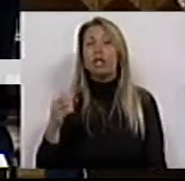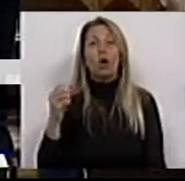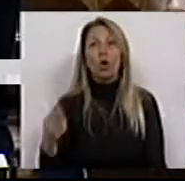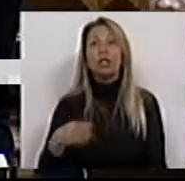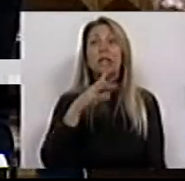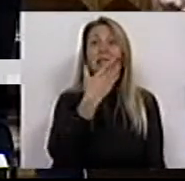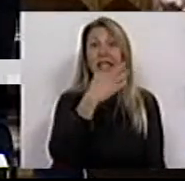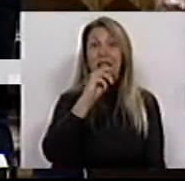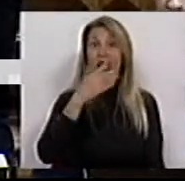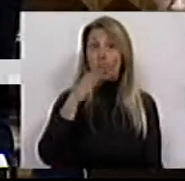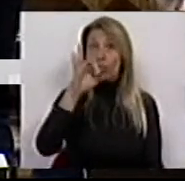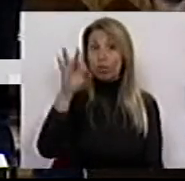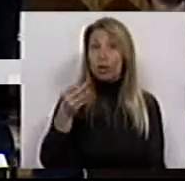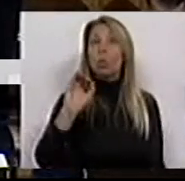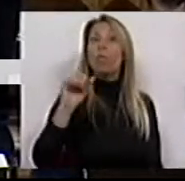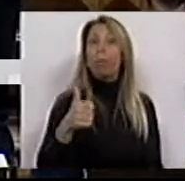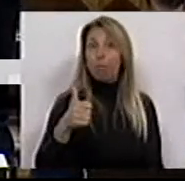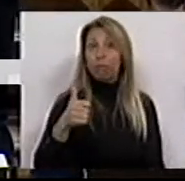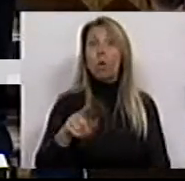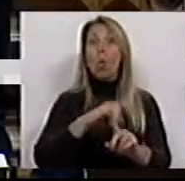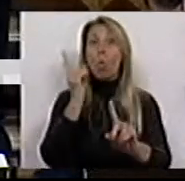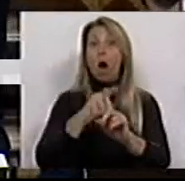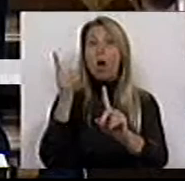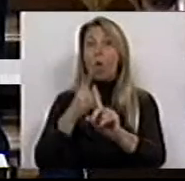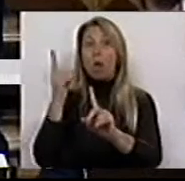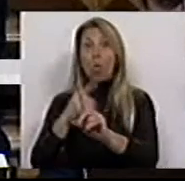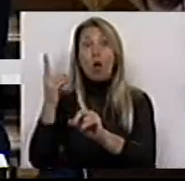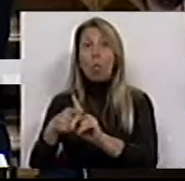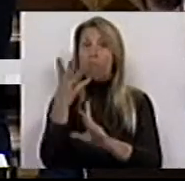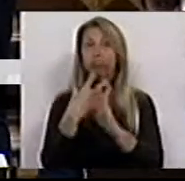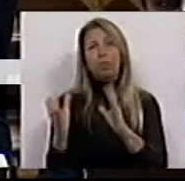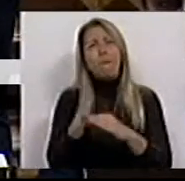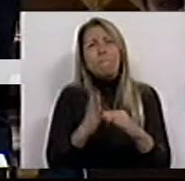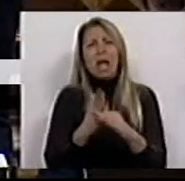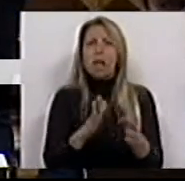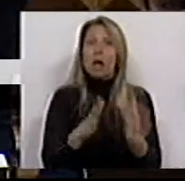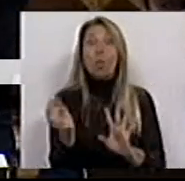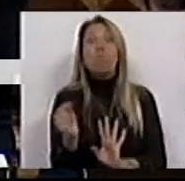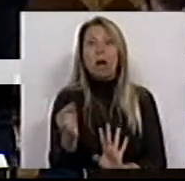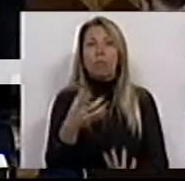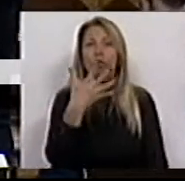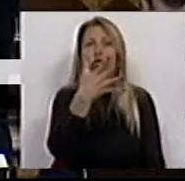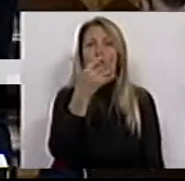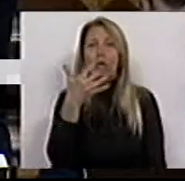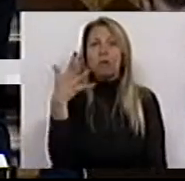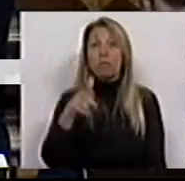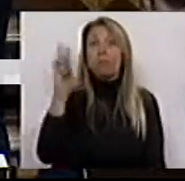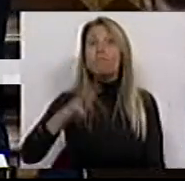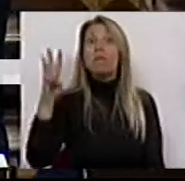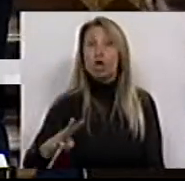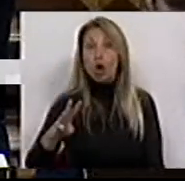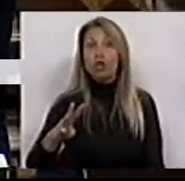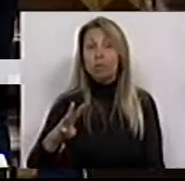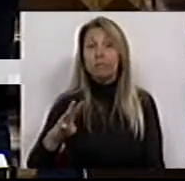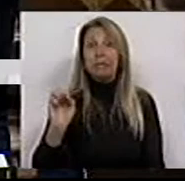do PIB, consome-nos todos os anos, em média e no mínimo, 12 mil milhões de euros em amortizações,